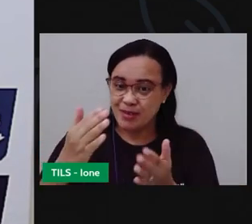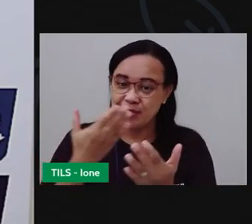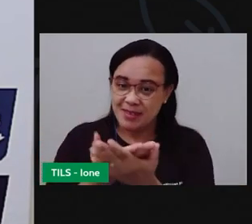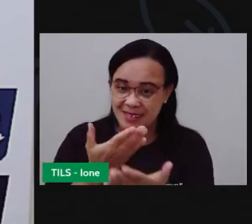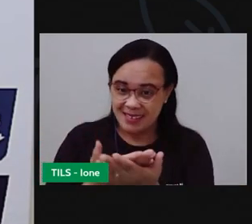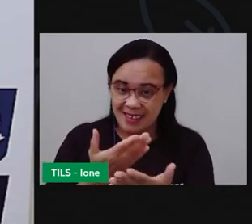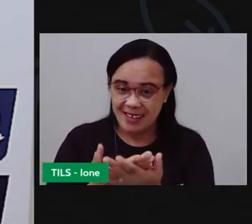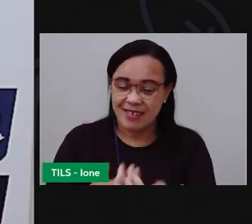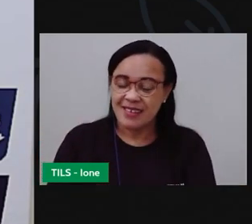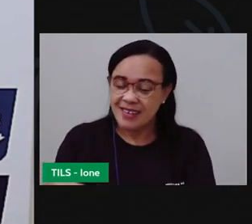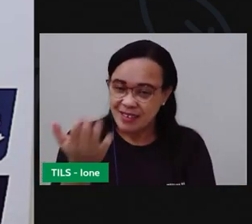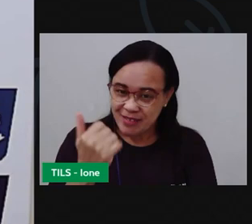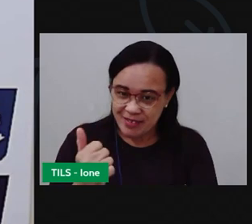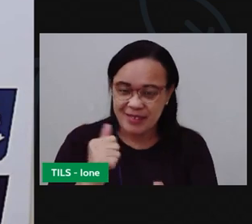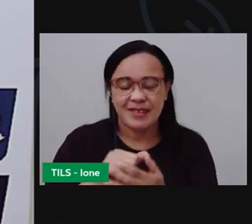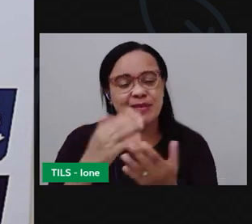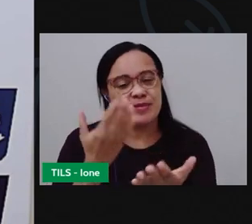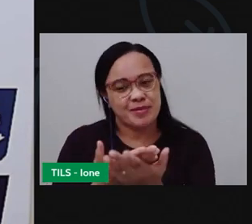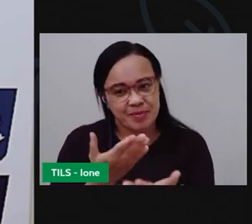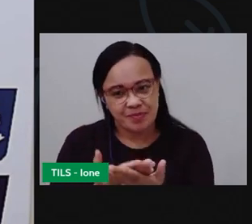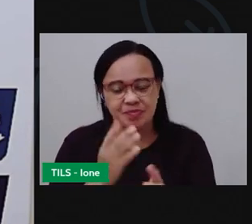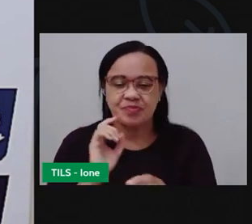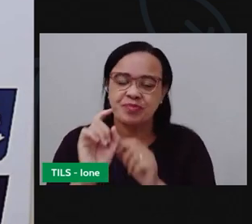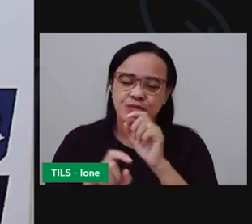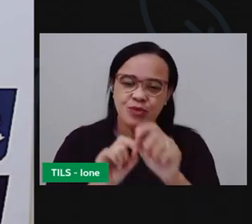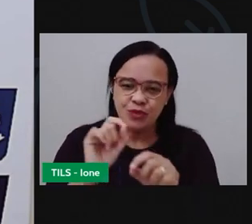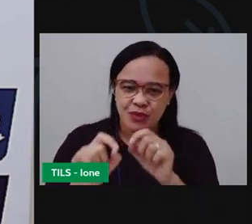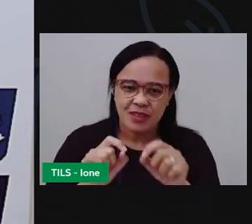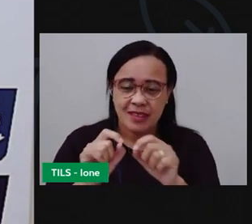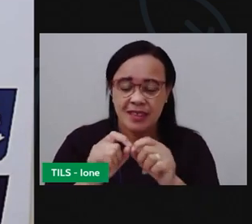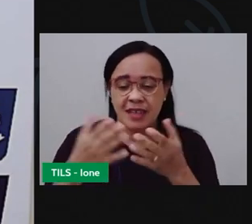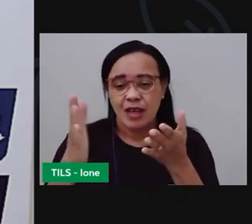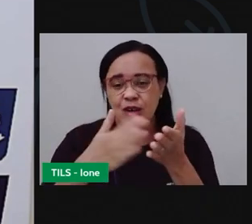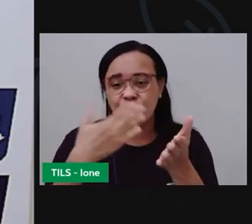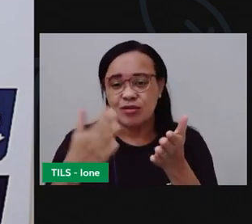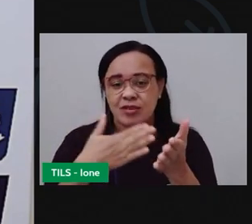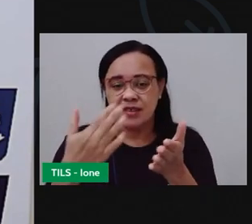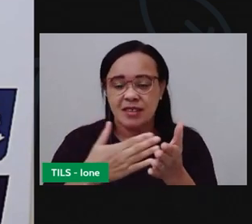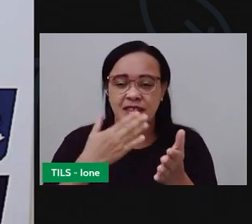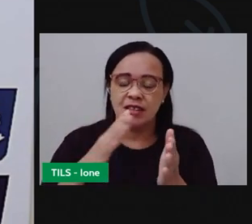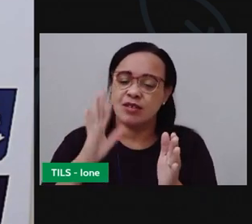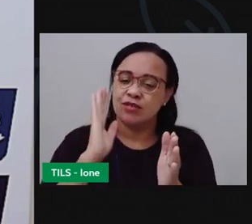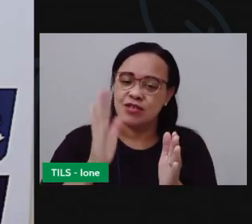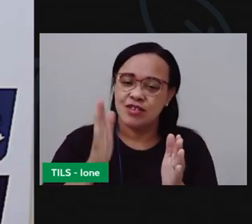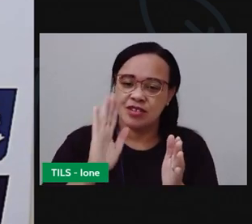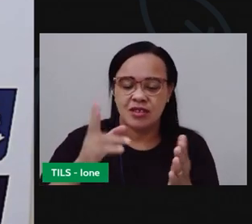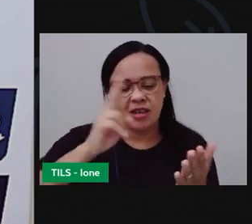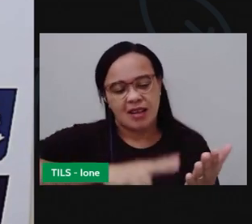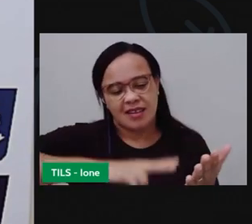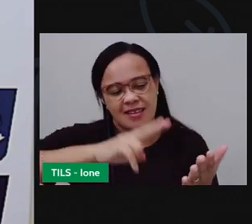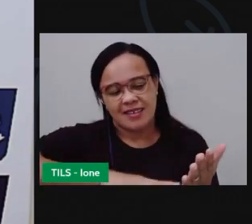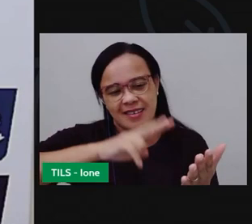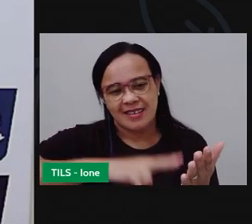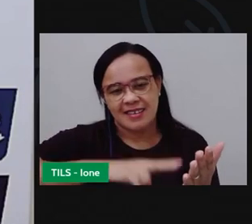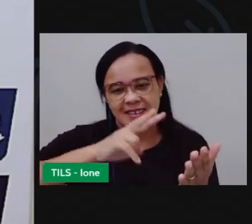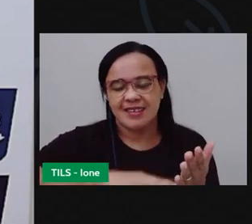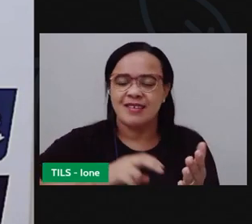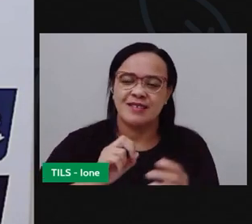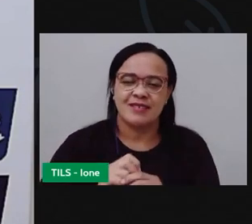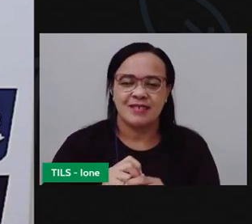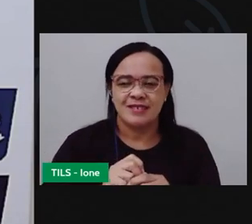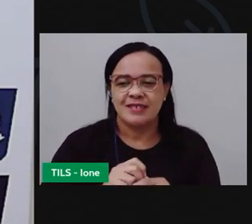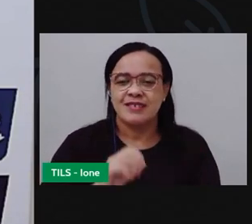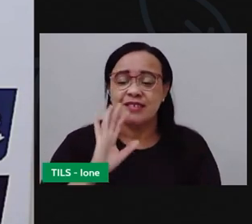vamos lá para essa aula eu trouxe um livro que a gente já começou aí ele já começou a Bel